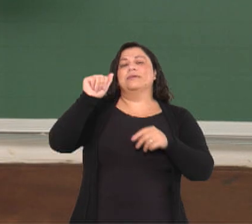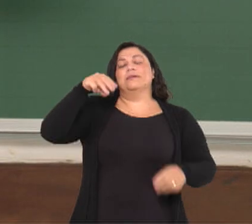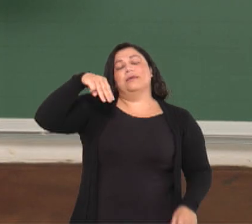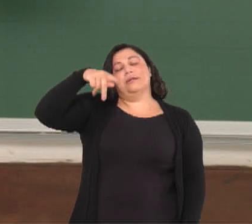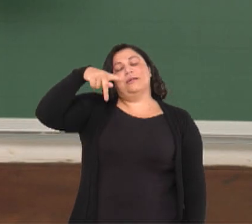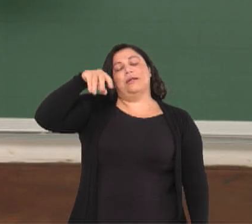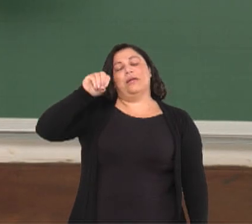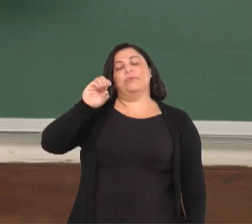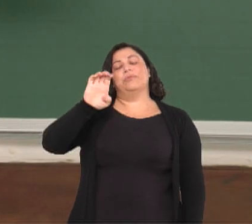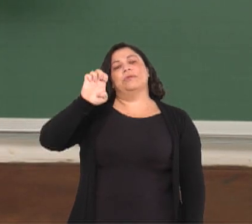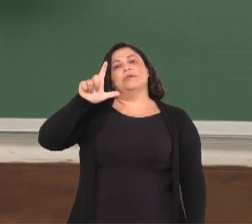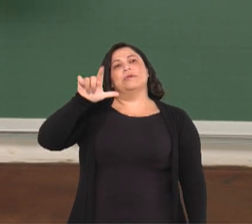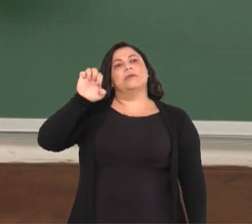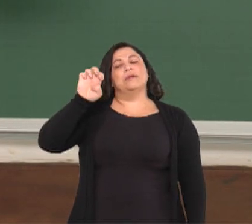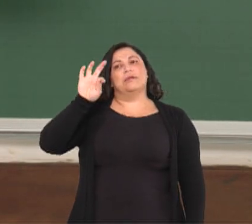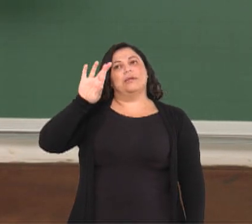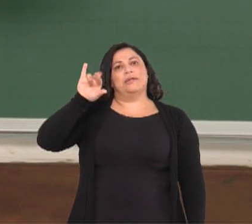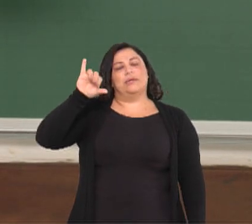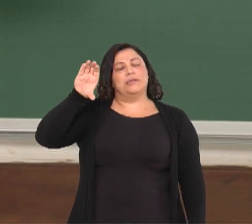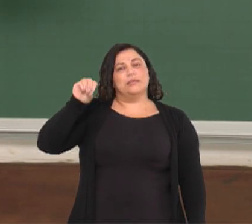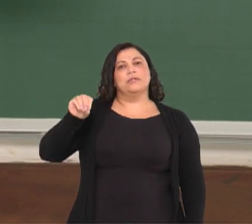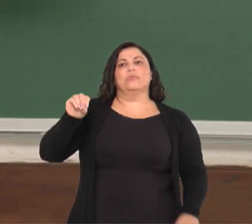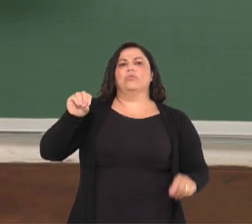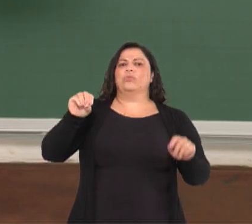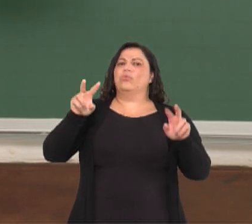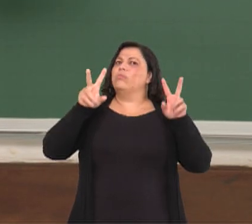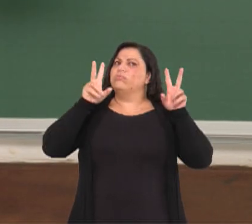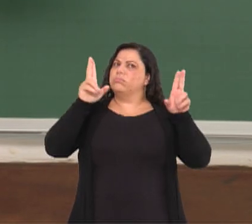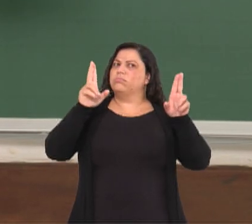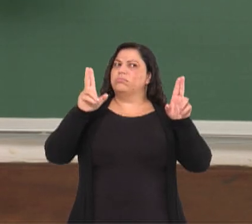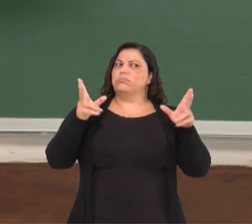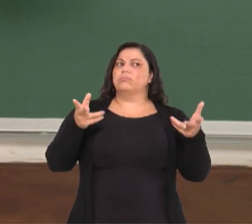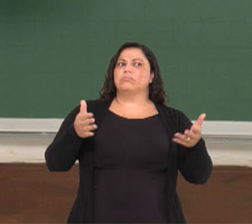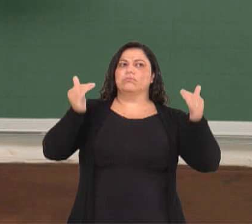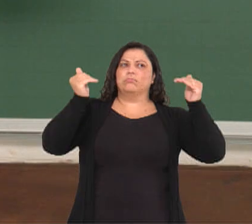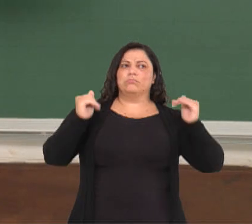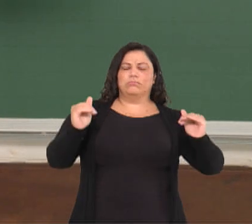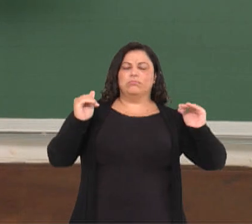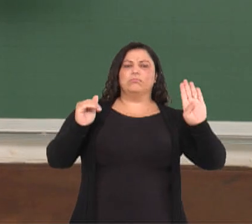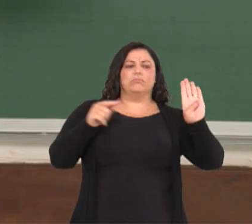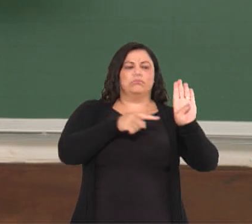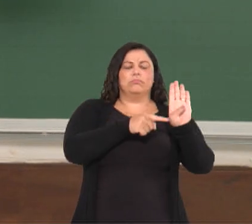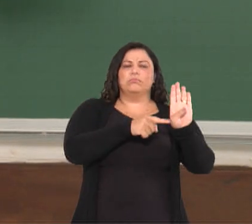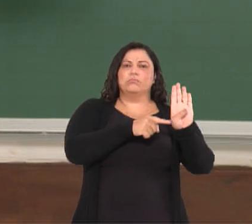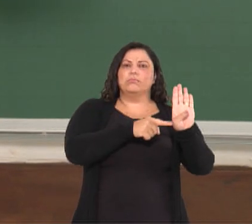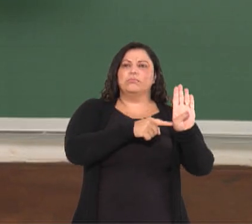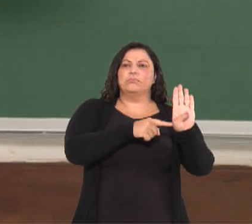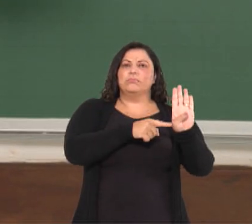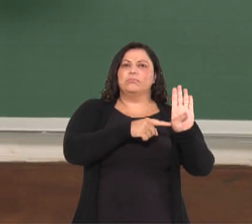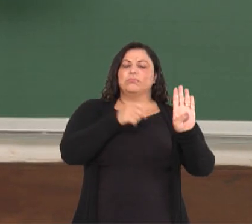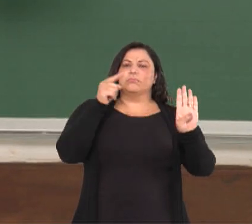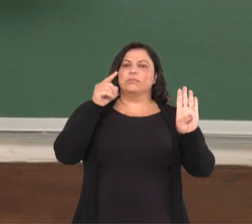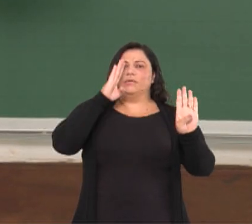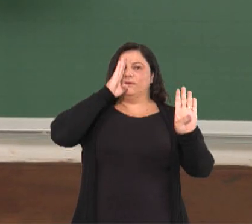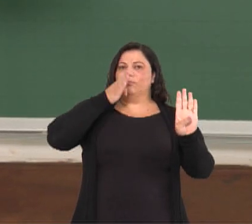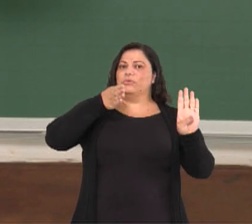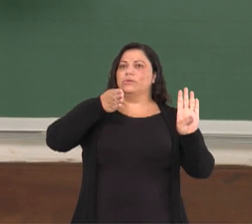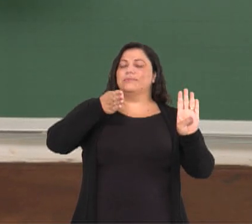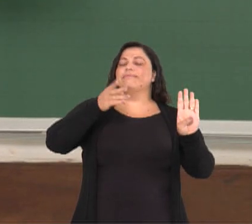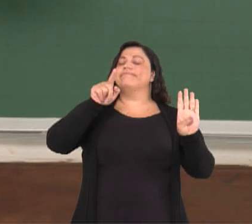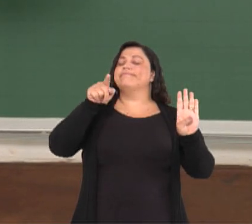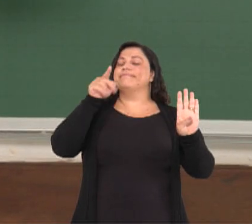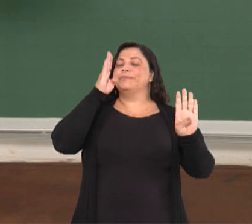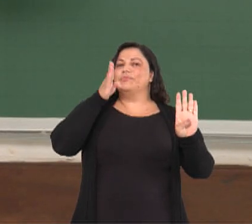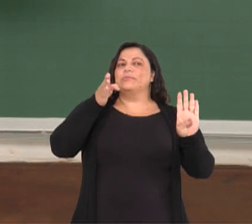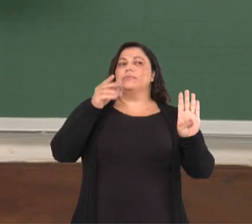mesmo valor, tem a mesma intensidade. Próxima, direção. E aqui a resposta certa é direção,